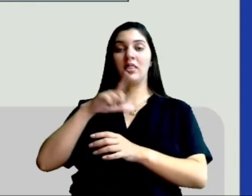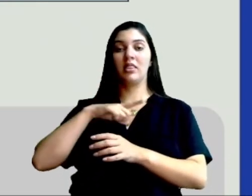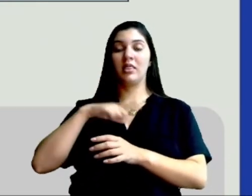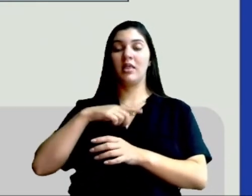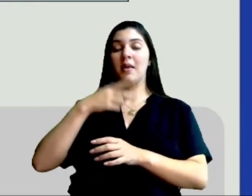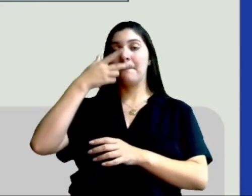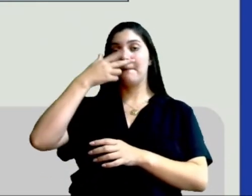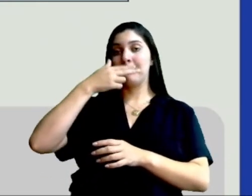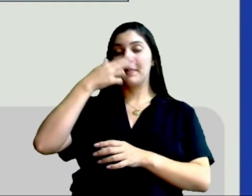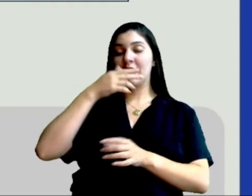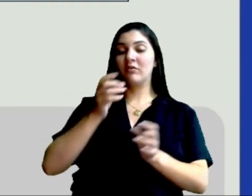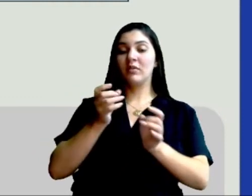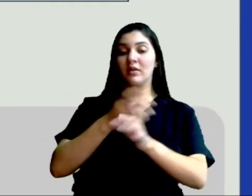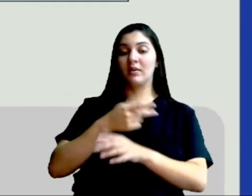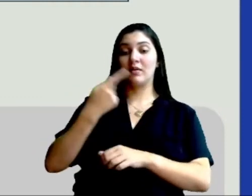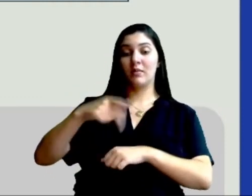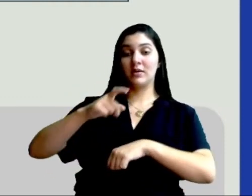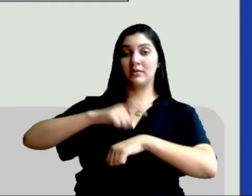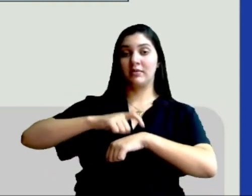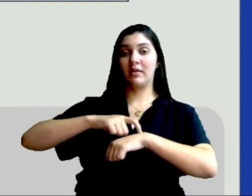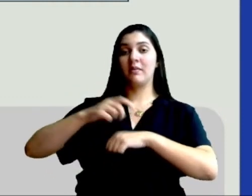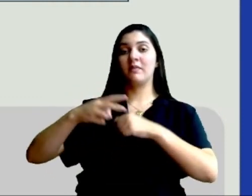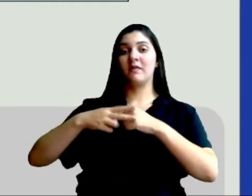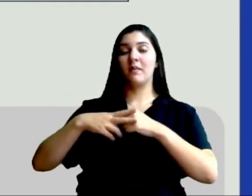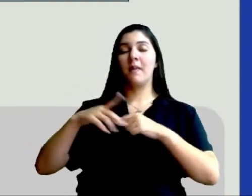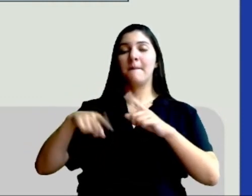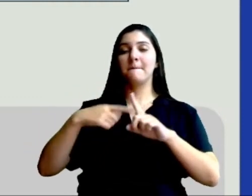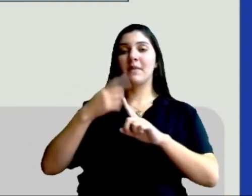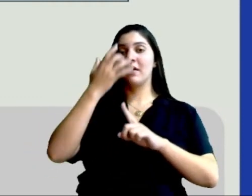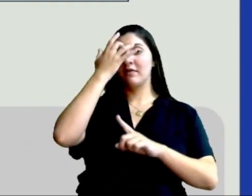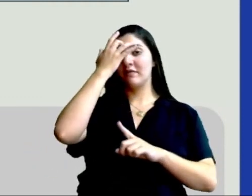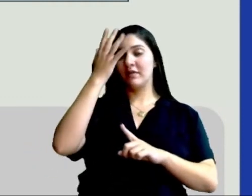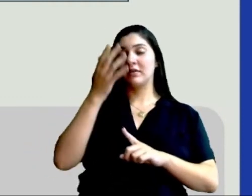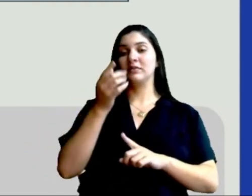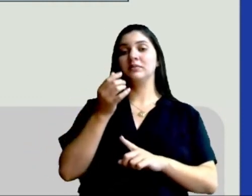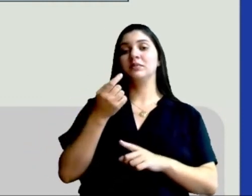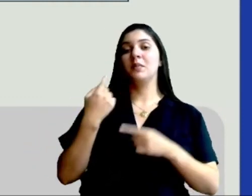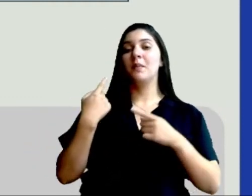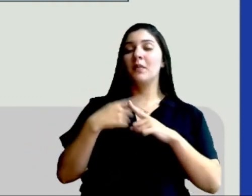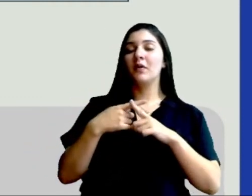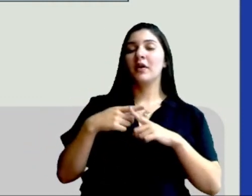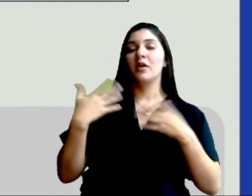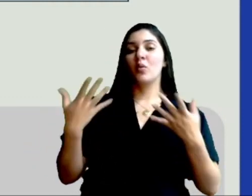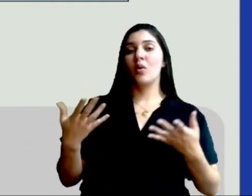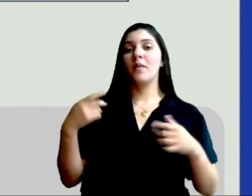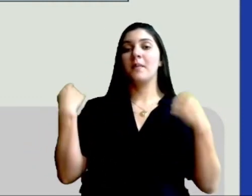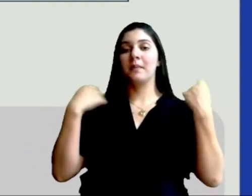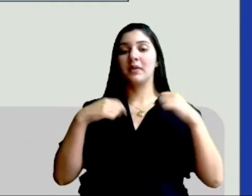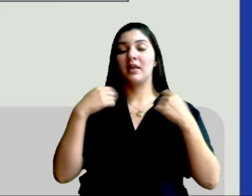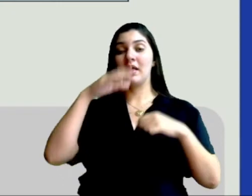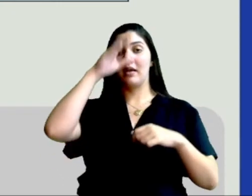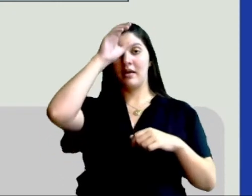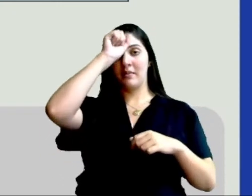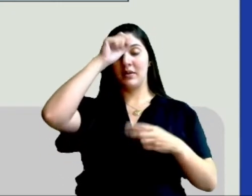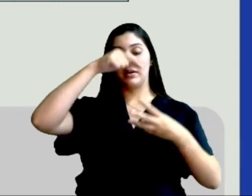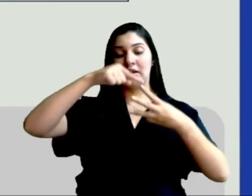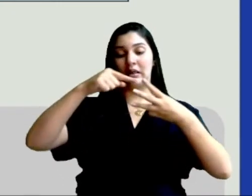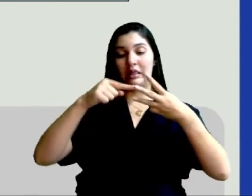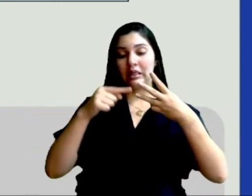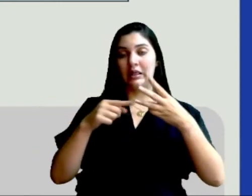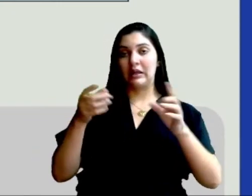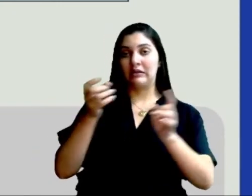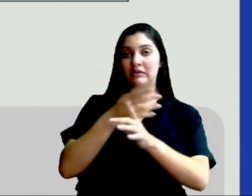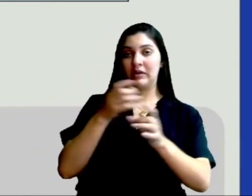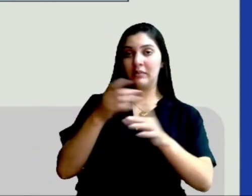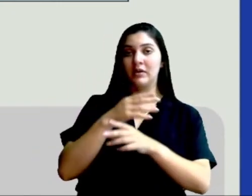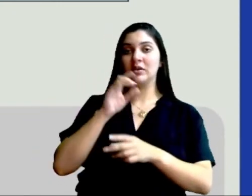mesma terminação para esse tempo verbal. E aí fica mais fácil, né? Porque ao invés da gente precisar aprender 3